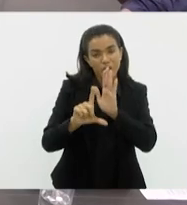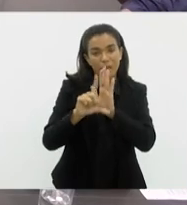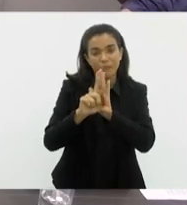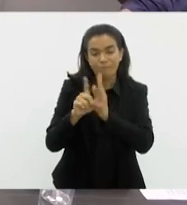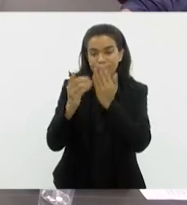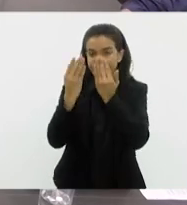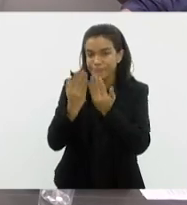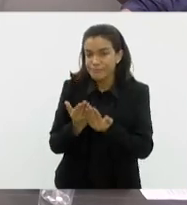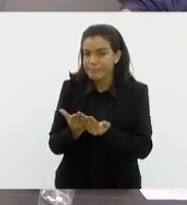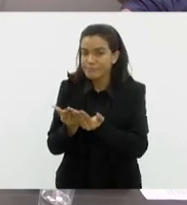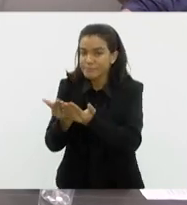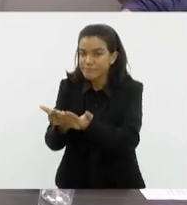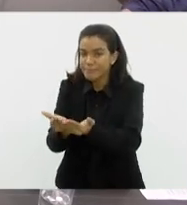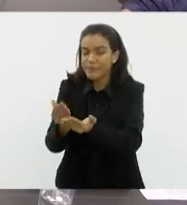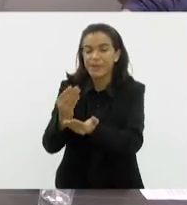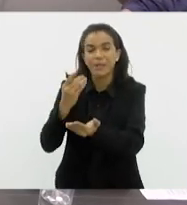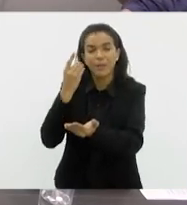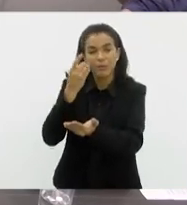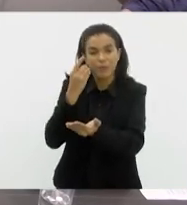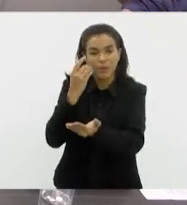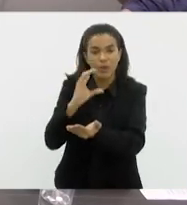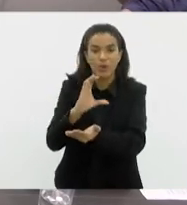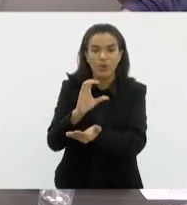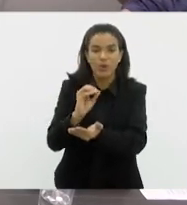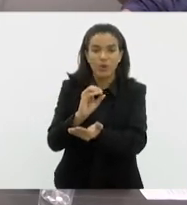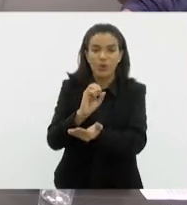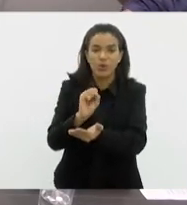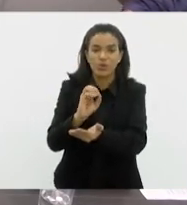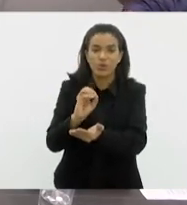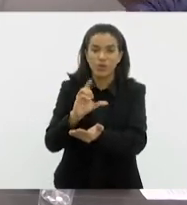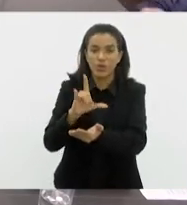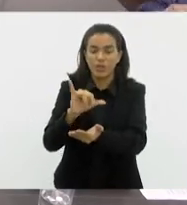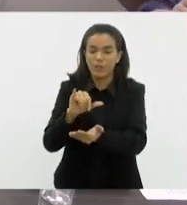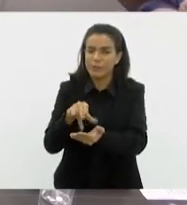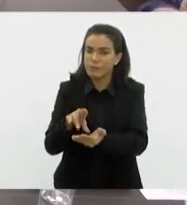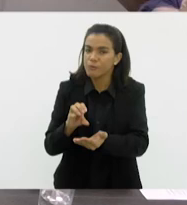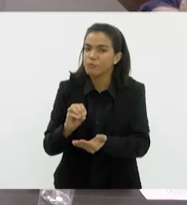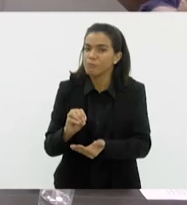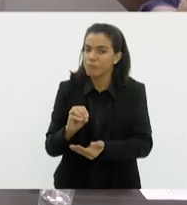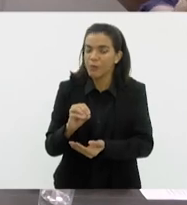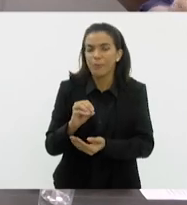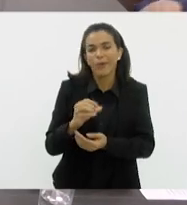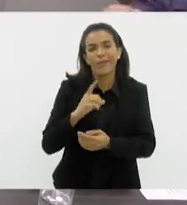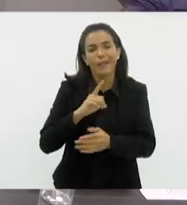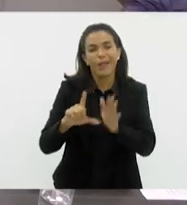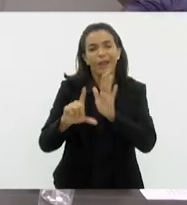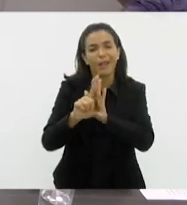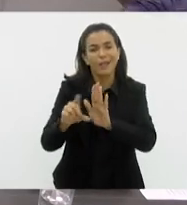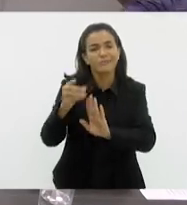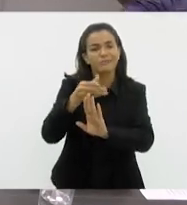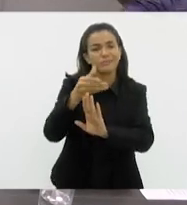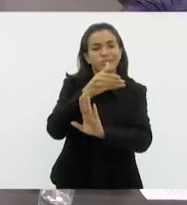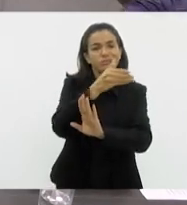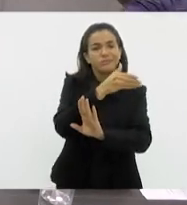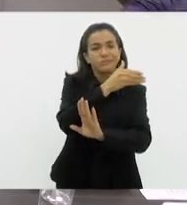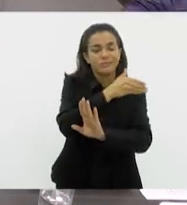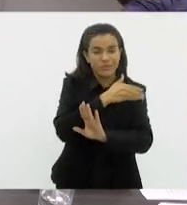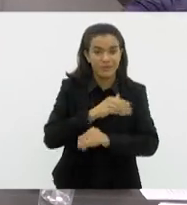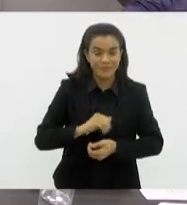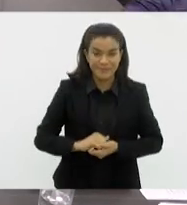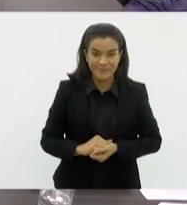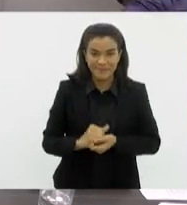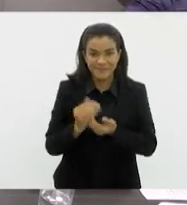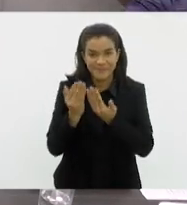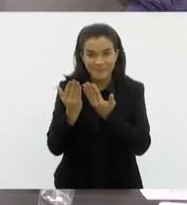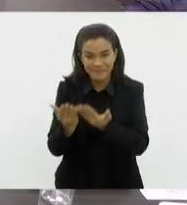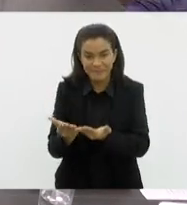prudente às vistas, à vista requerida. De fato, é um tema sensível, com várias leis anteriores, importante a vista do